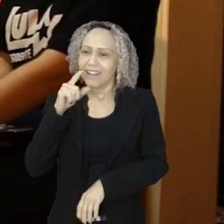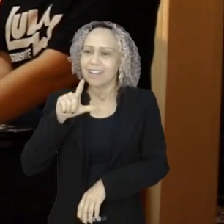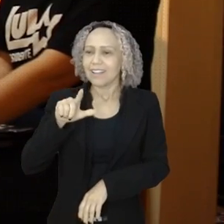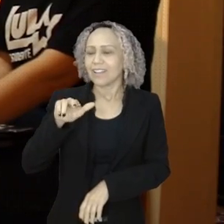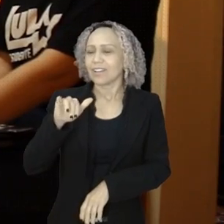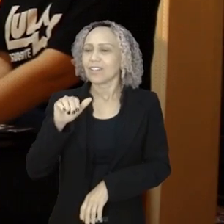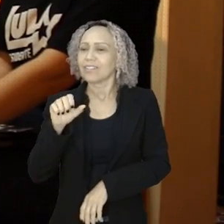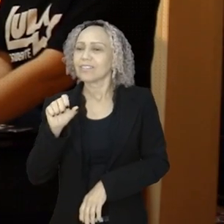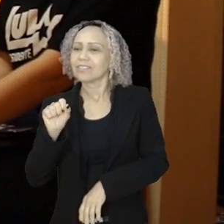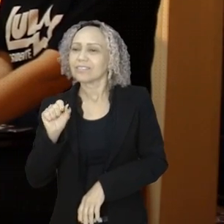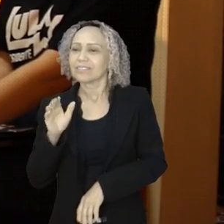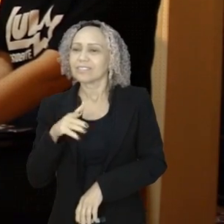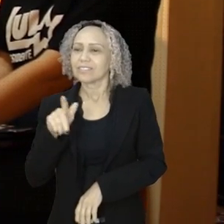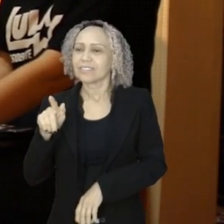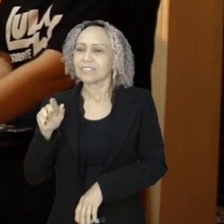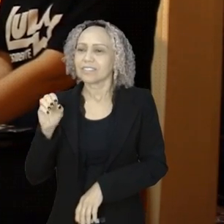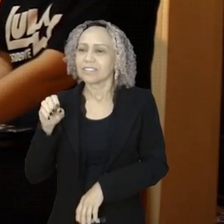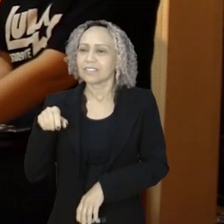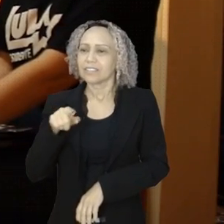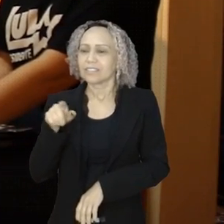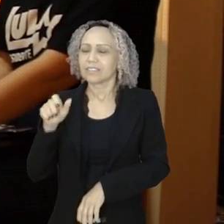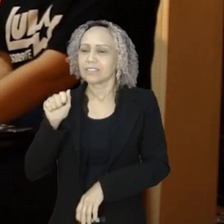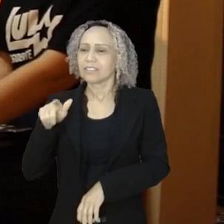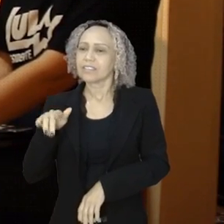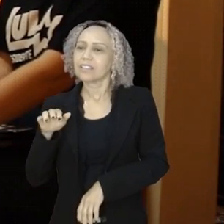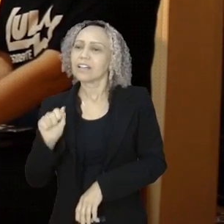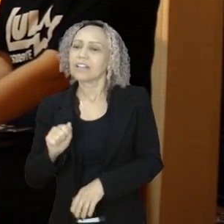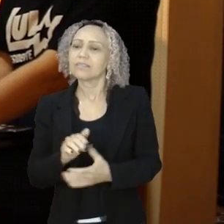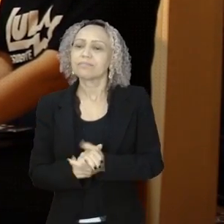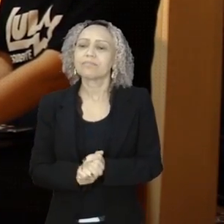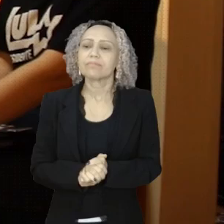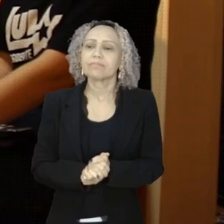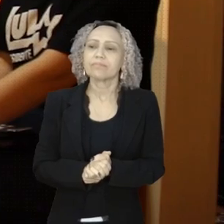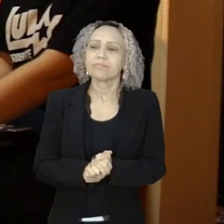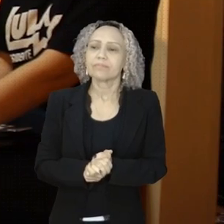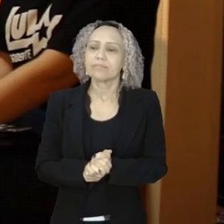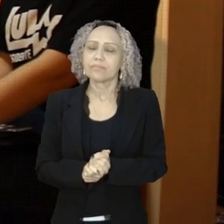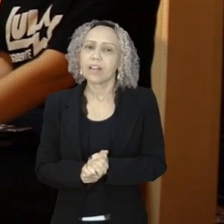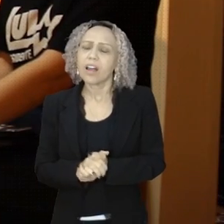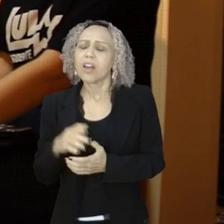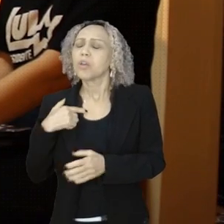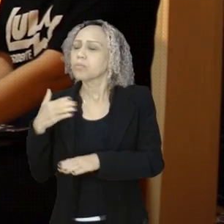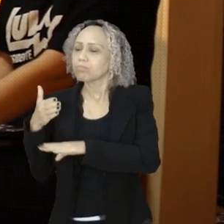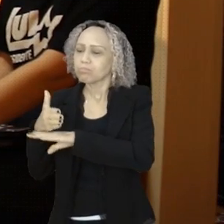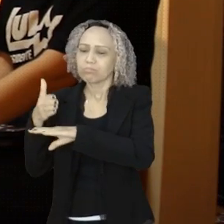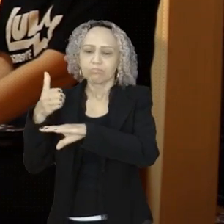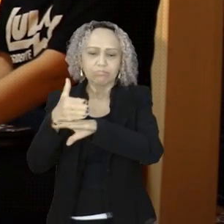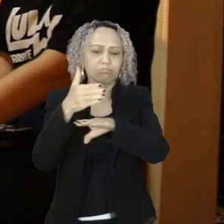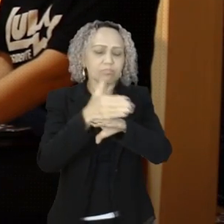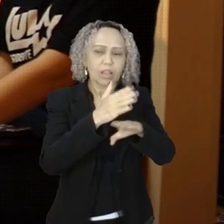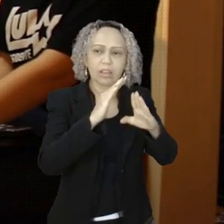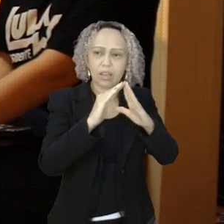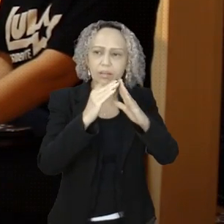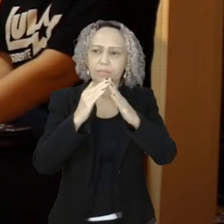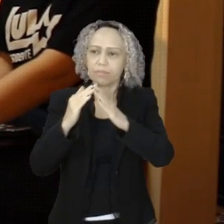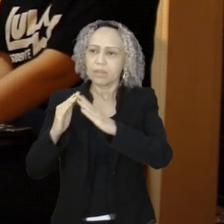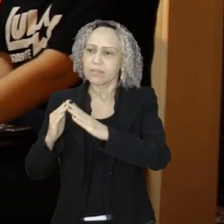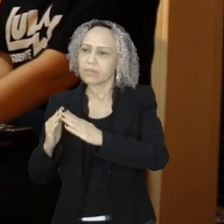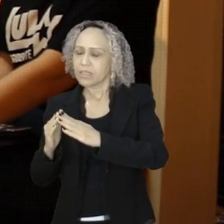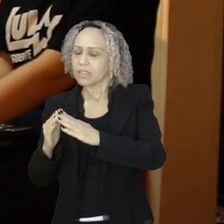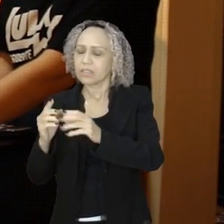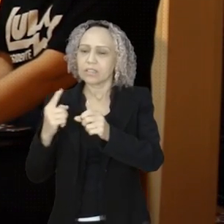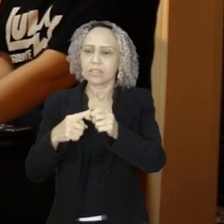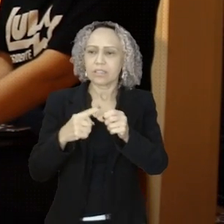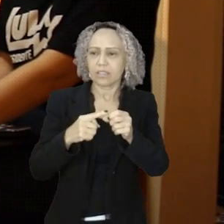Guri, né? Eu tinha andado pela periferia da cidade, Sim. mas